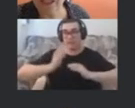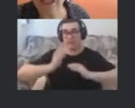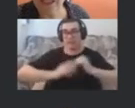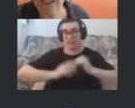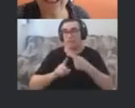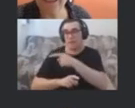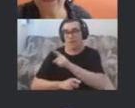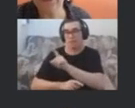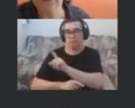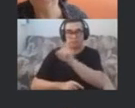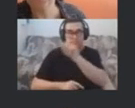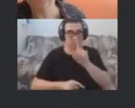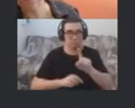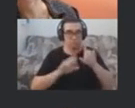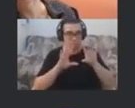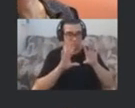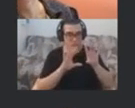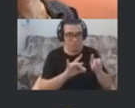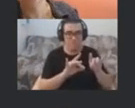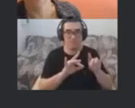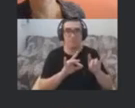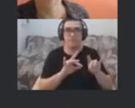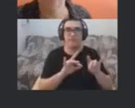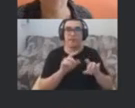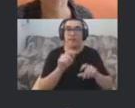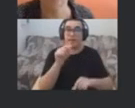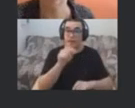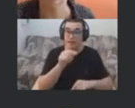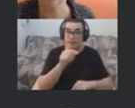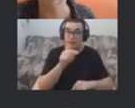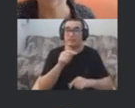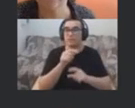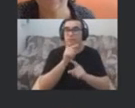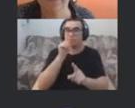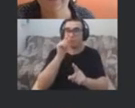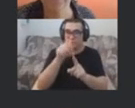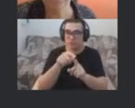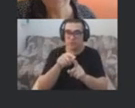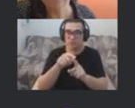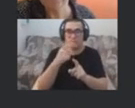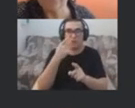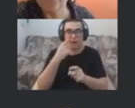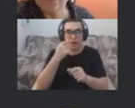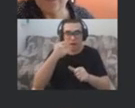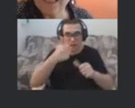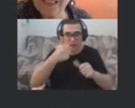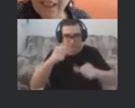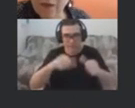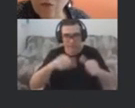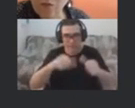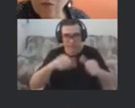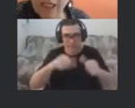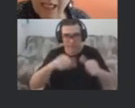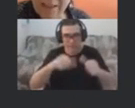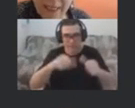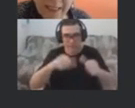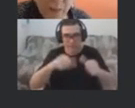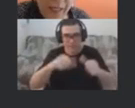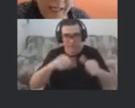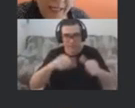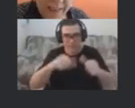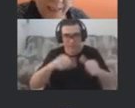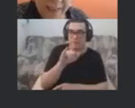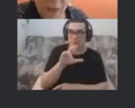essa parte da química analítica é dedicada à análise de traços, nós chamamos de microanálise. Significa que nós